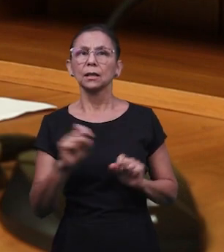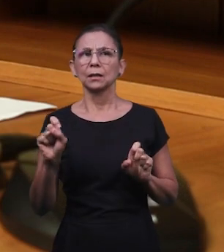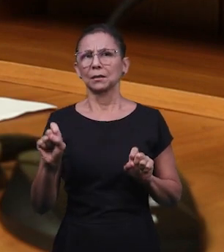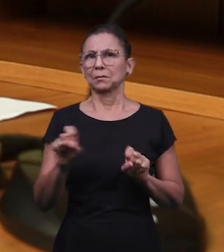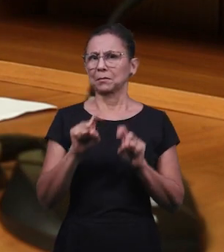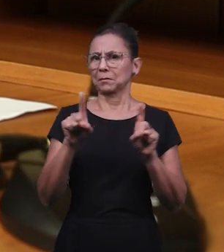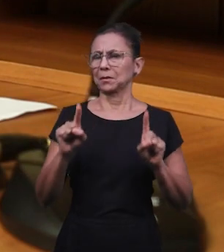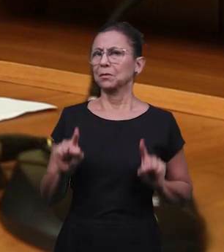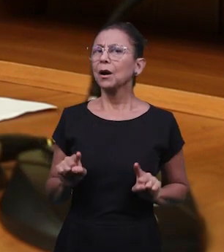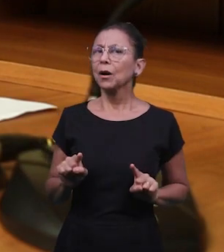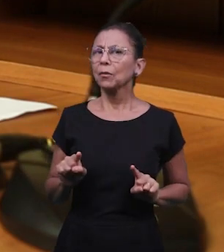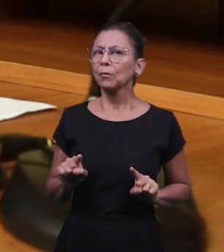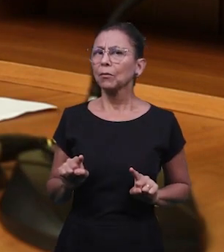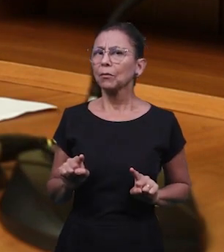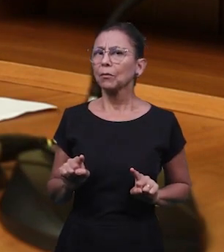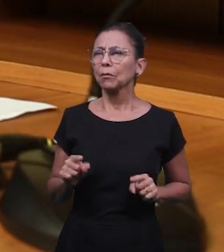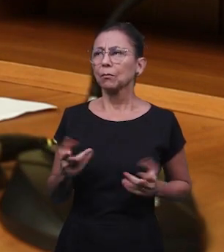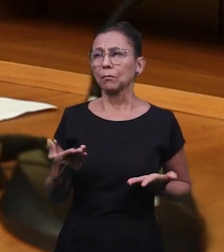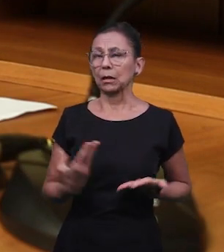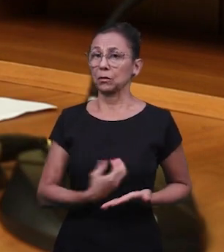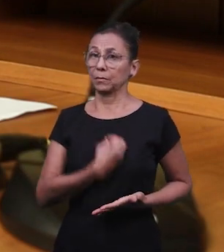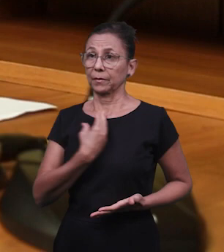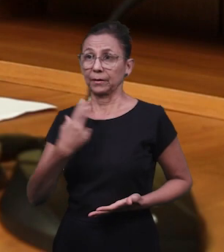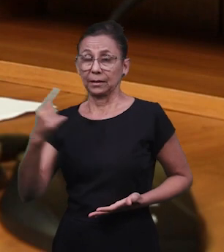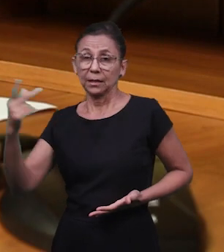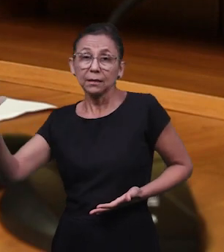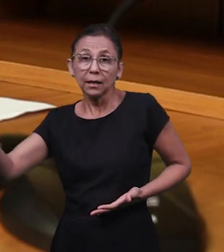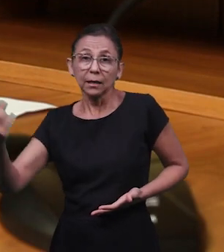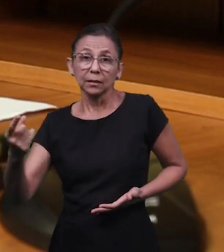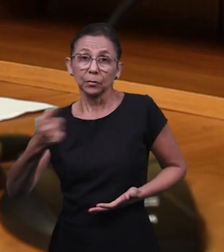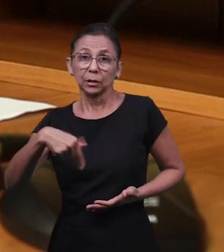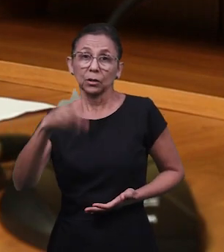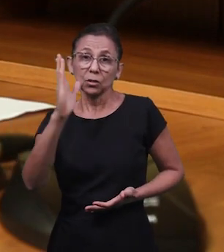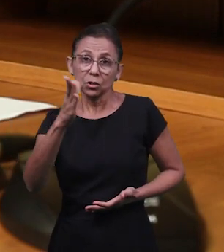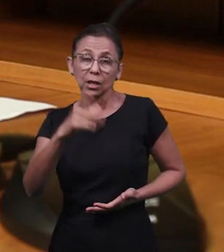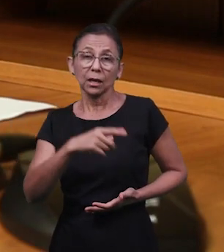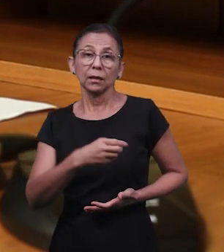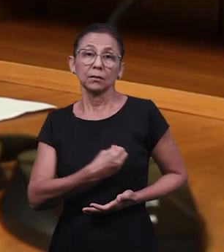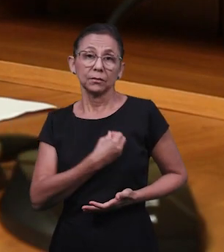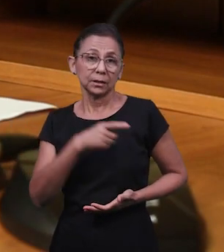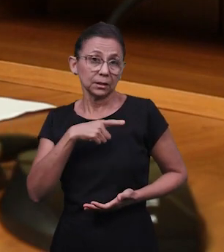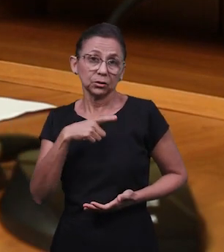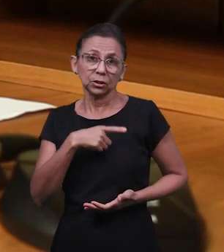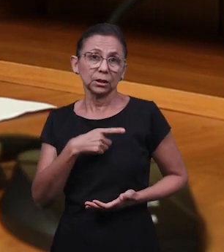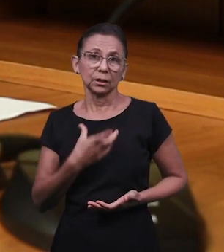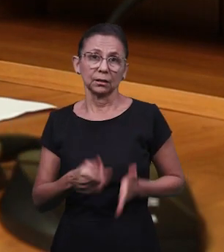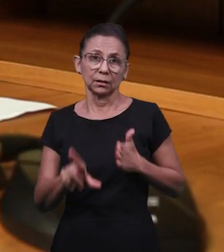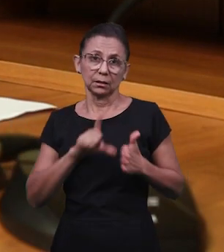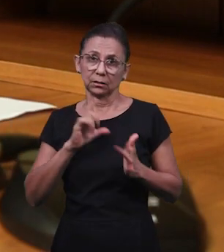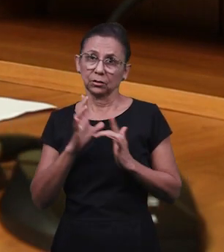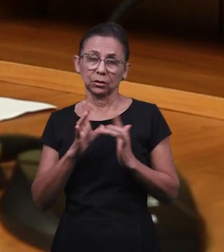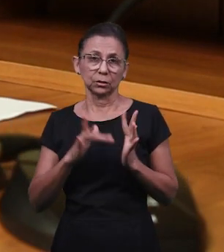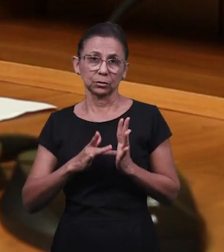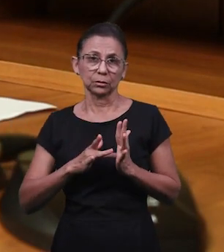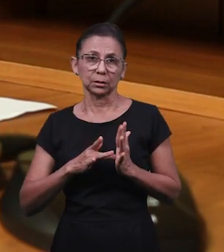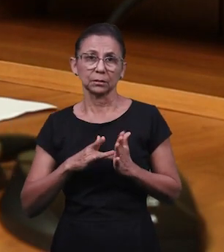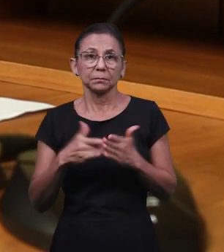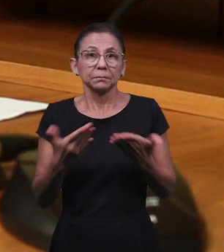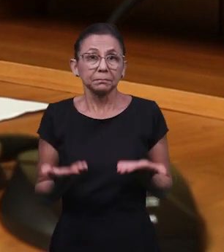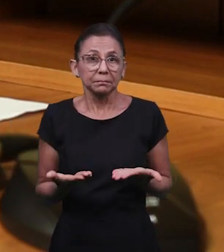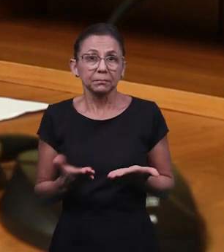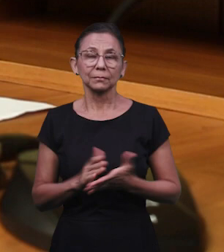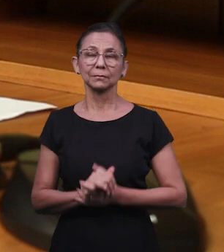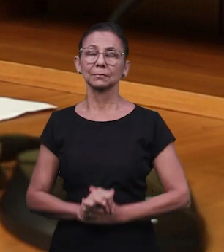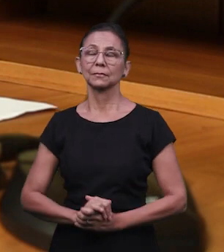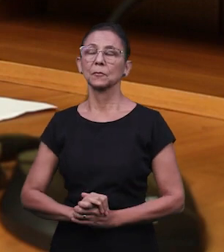Era vida em abundância, ele diz. Vida em abundância é vida eterna. Então, nesse contexto,